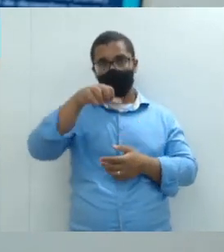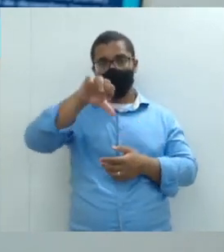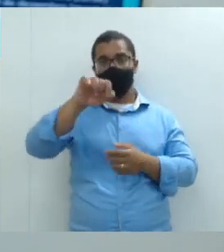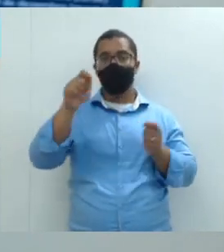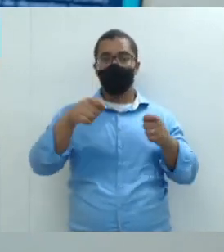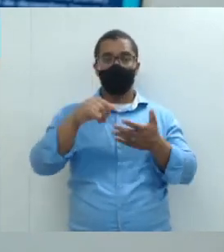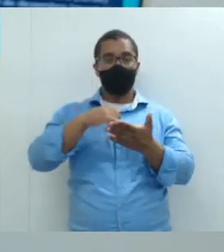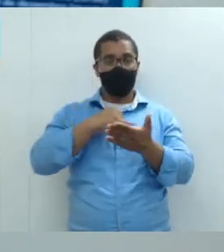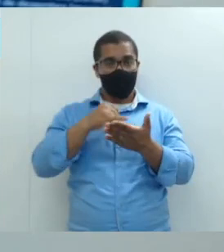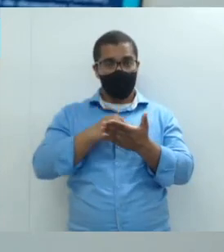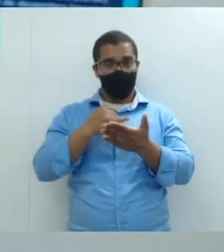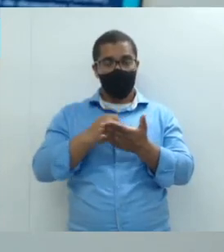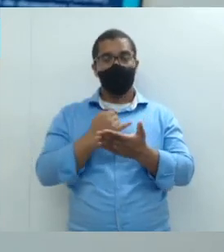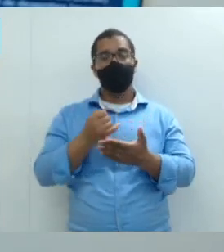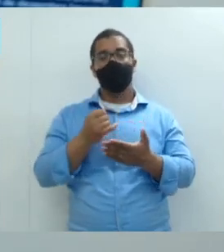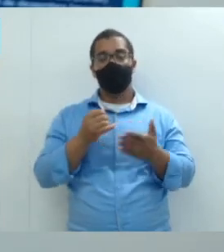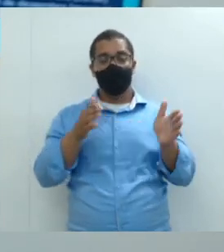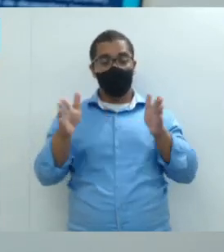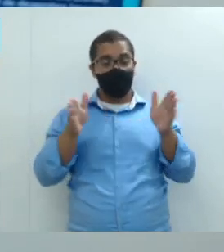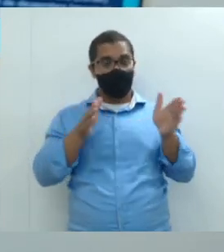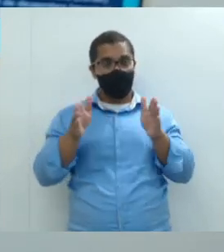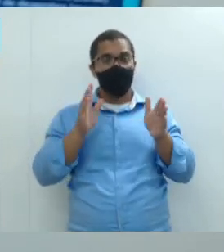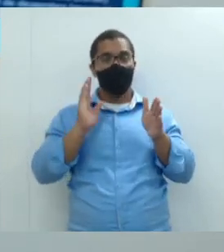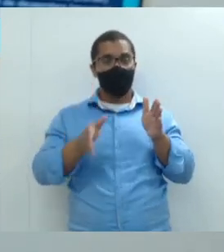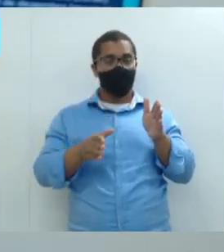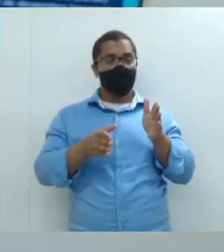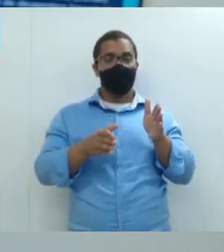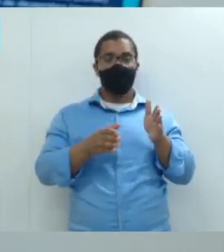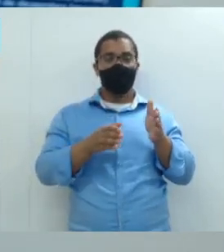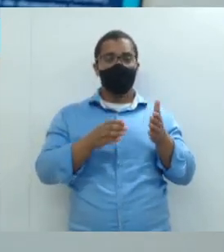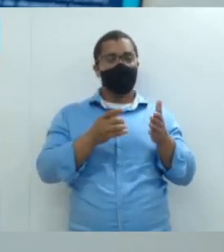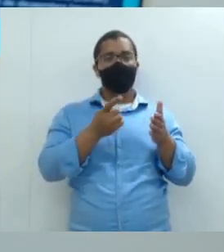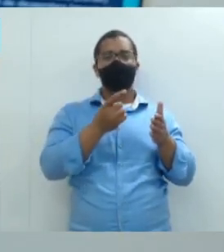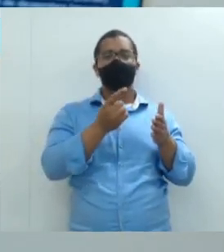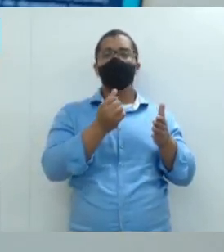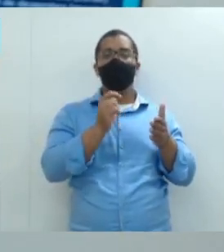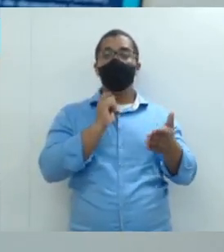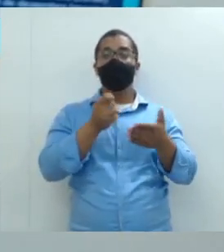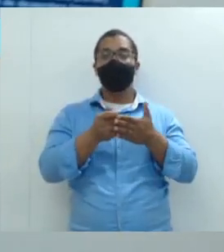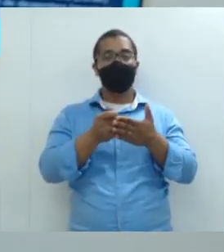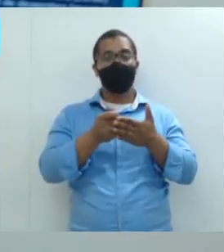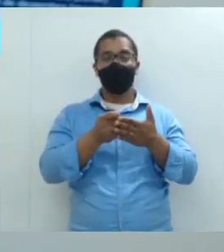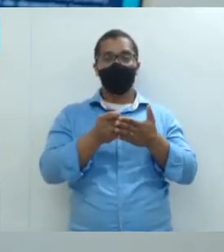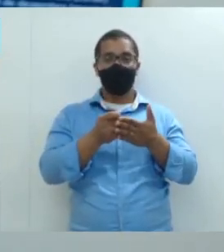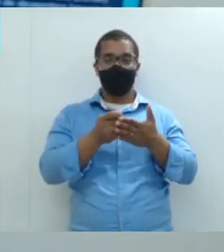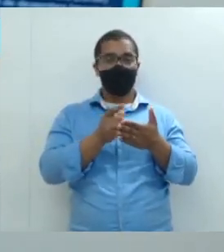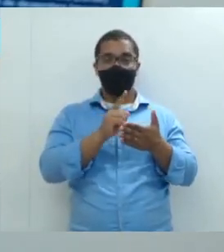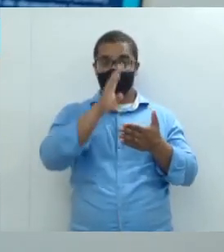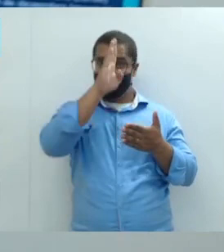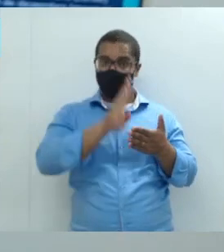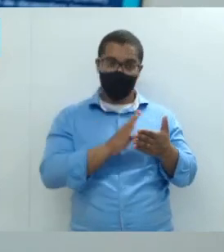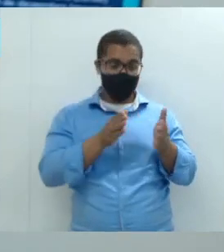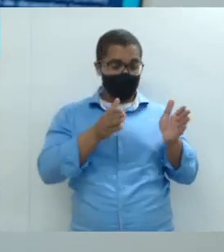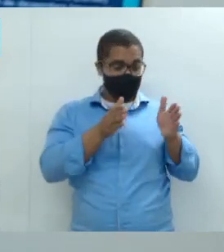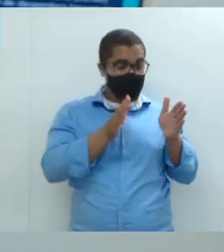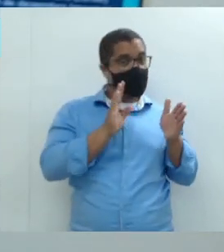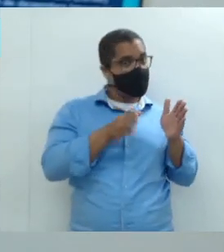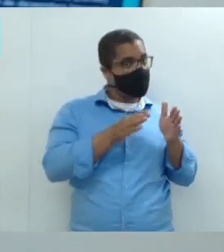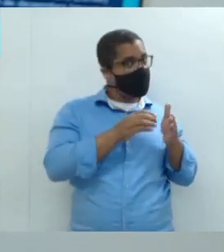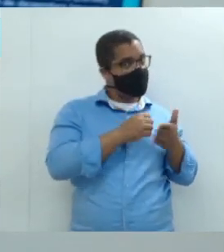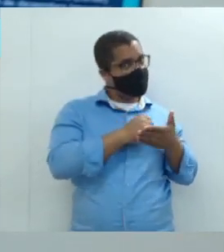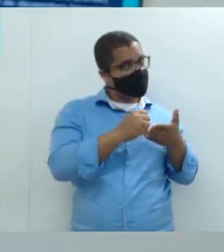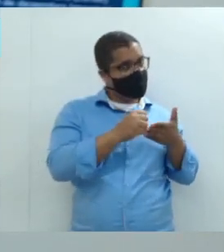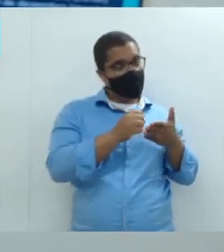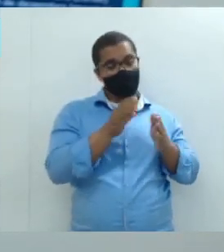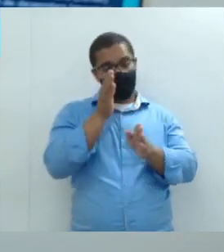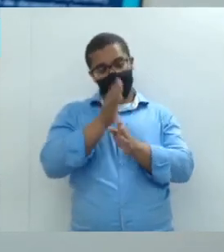para poder se inscrever, né? O período de inscrição, de solicitação aí, de isenção, já foi, né? Mas a gente vai percebendo aí que já tem